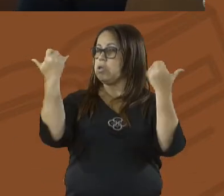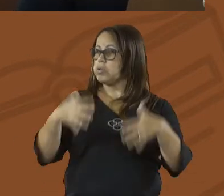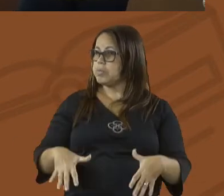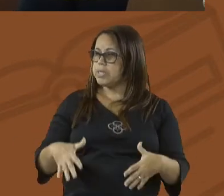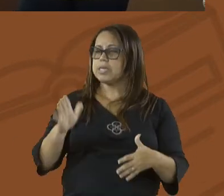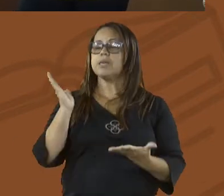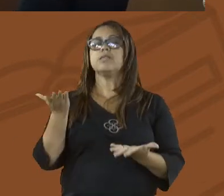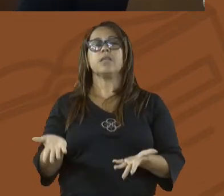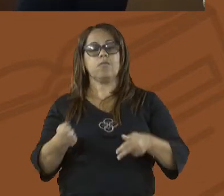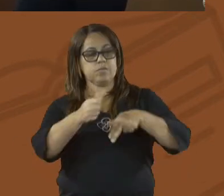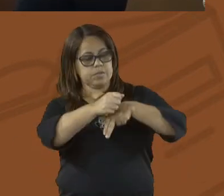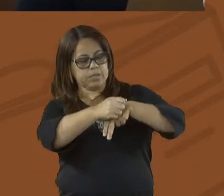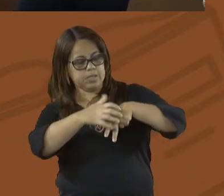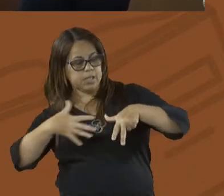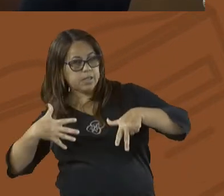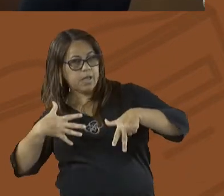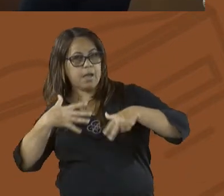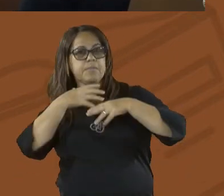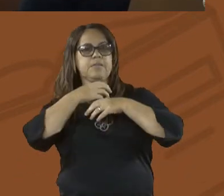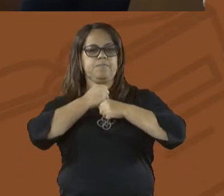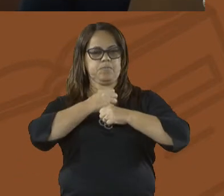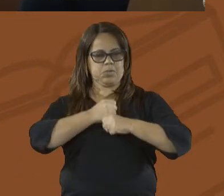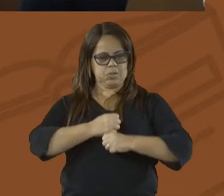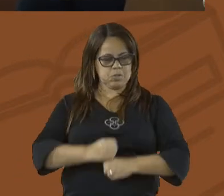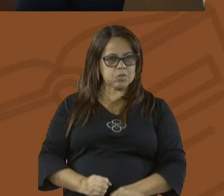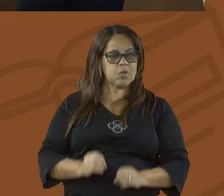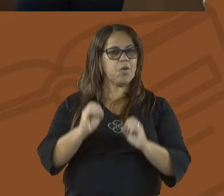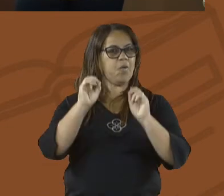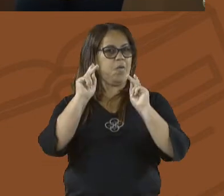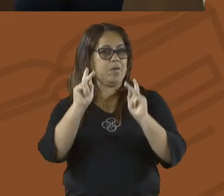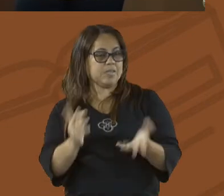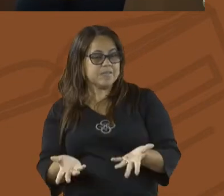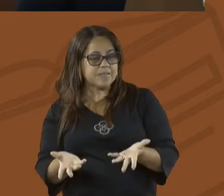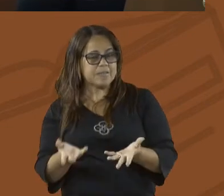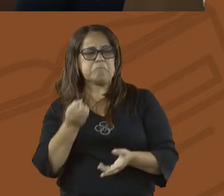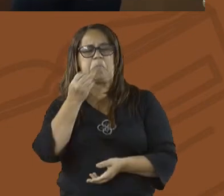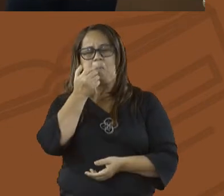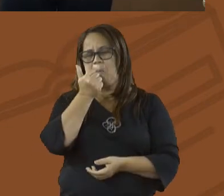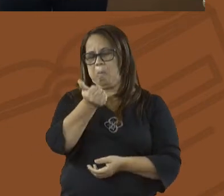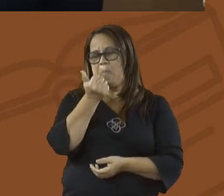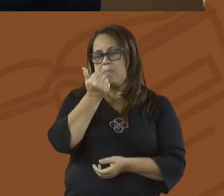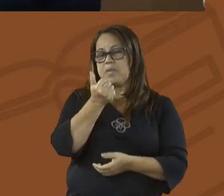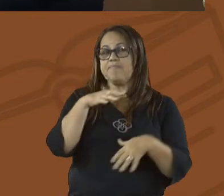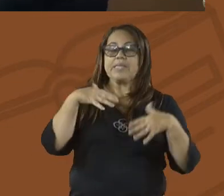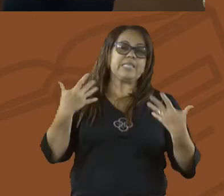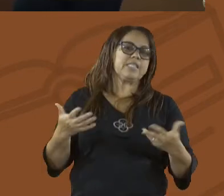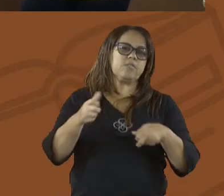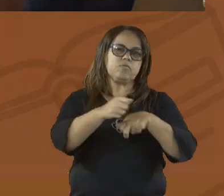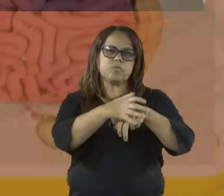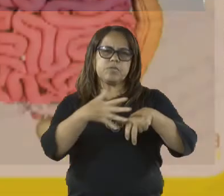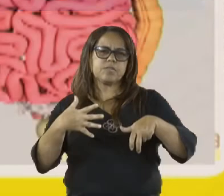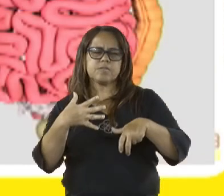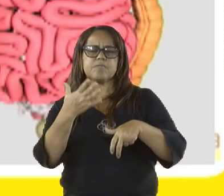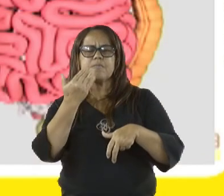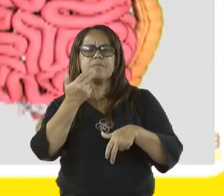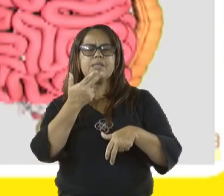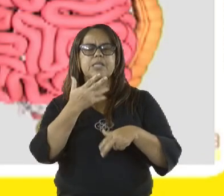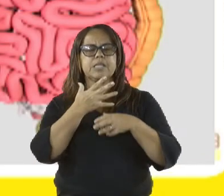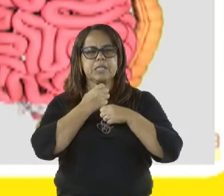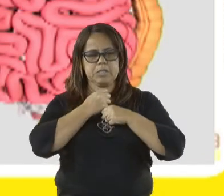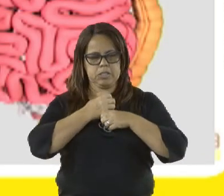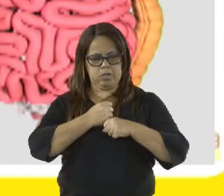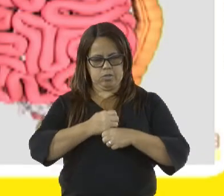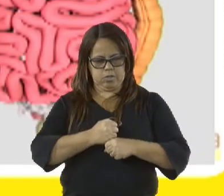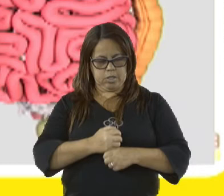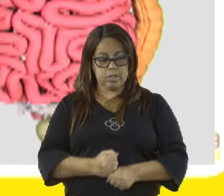ó, sistema digestivo, pela digestão. Muito bem. Então, o sistema digestivo é o processo no